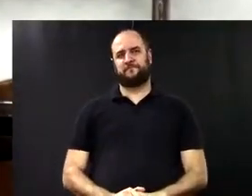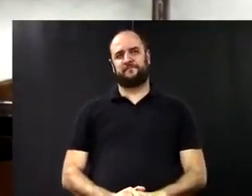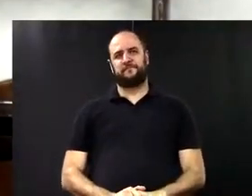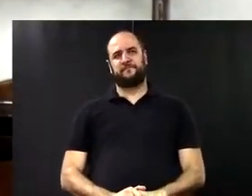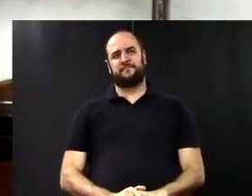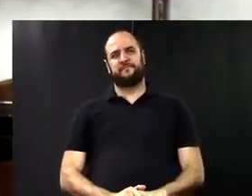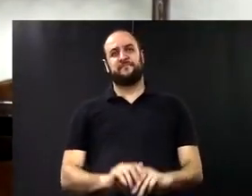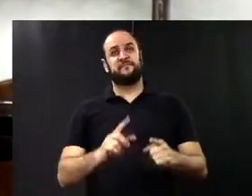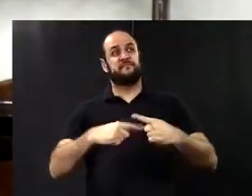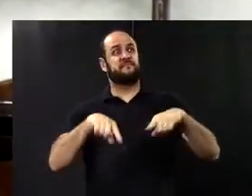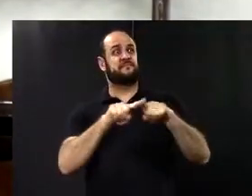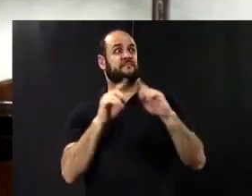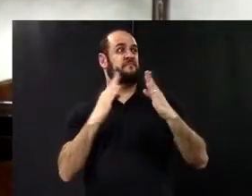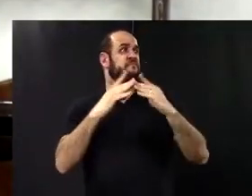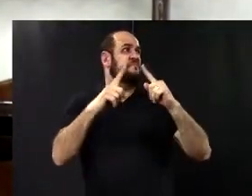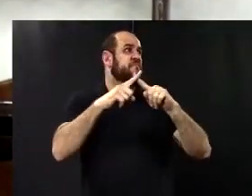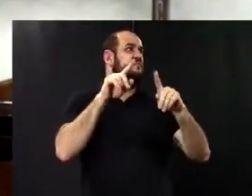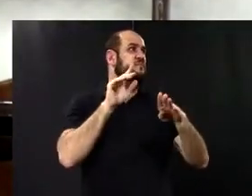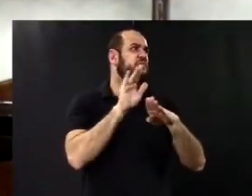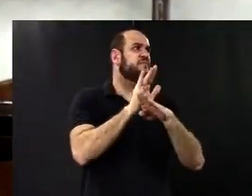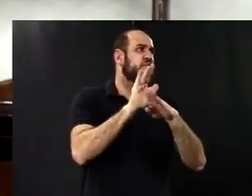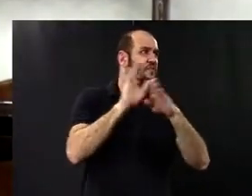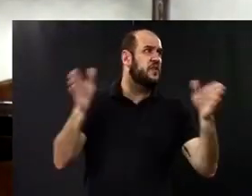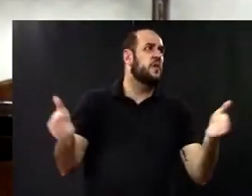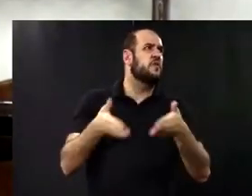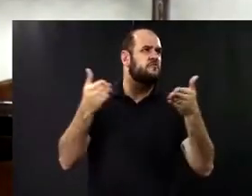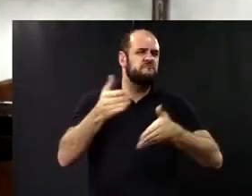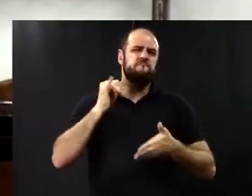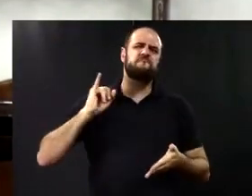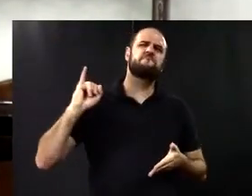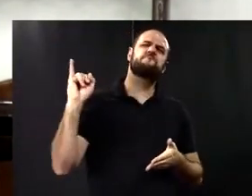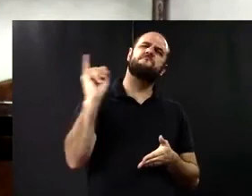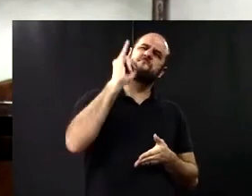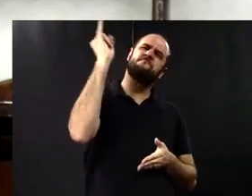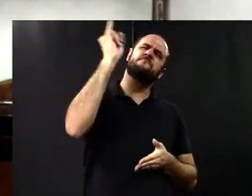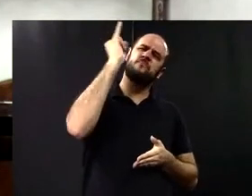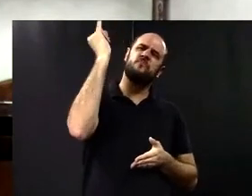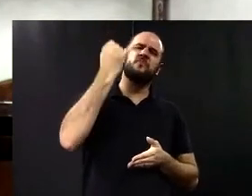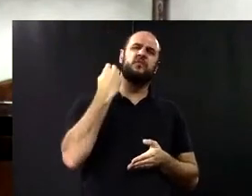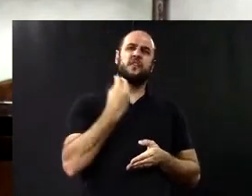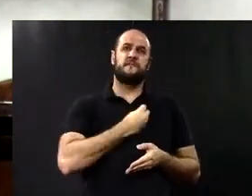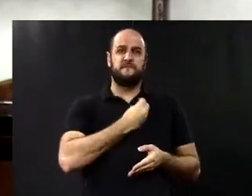Então a igreja tem um papel fundamental em todo esse processo.